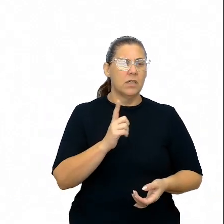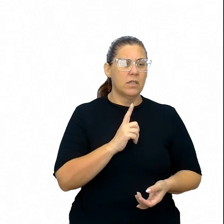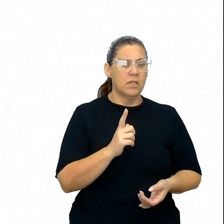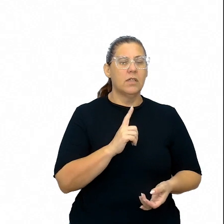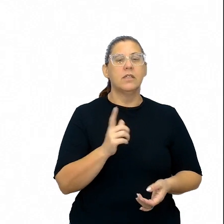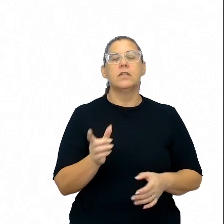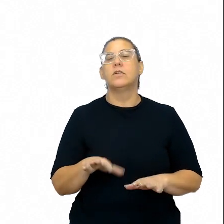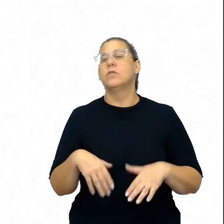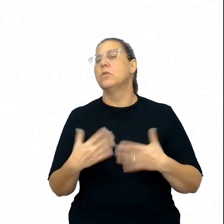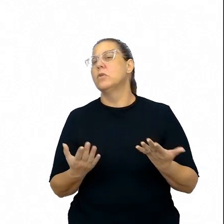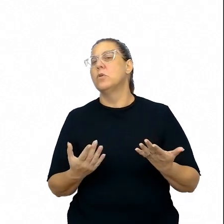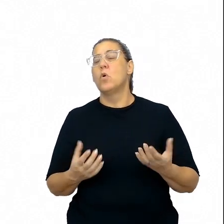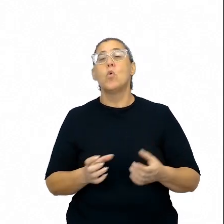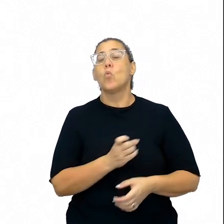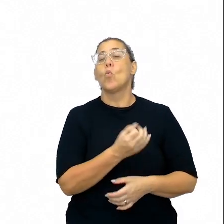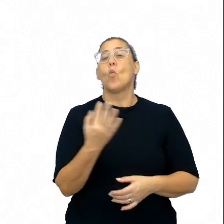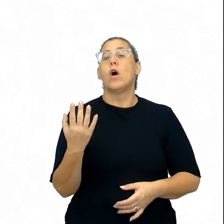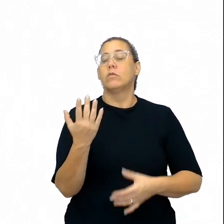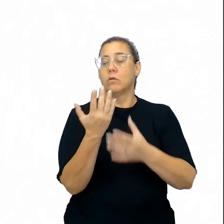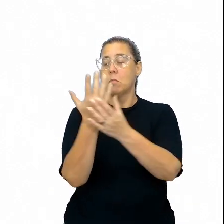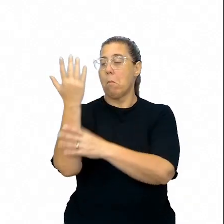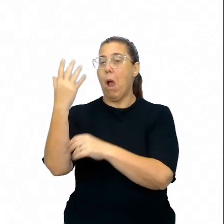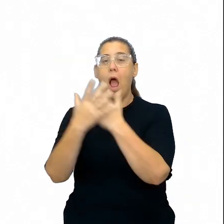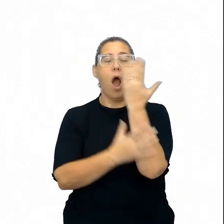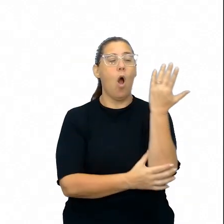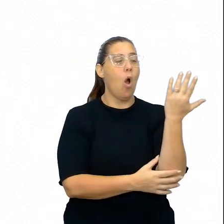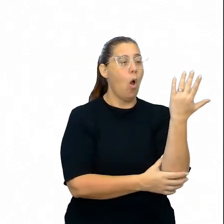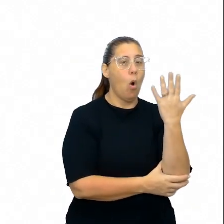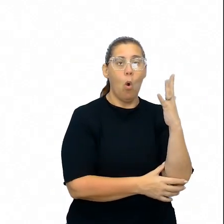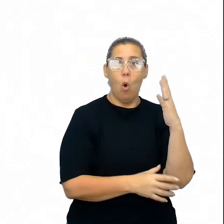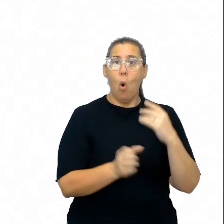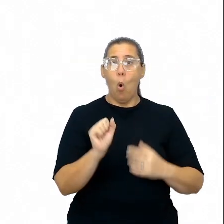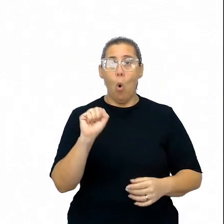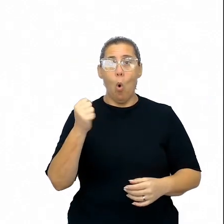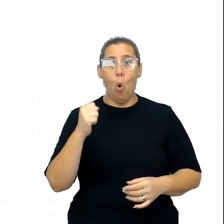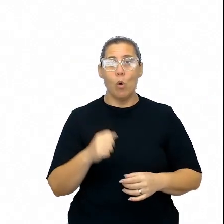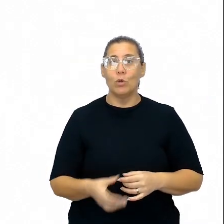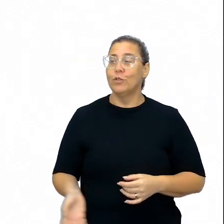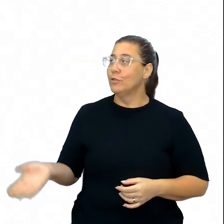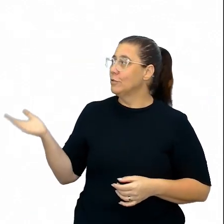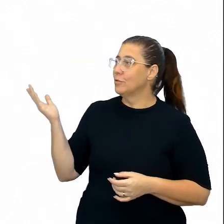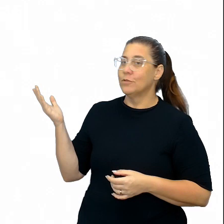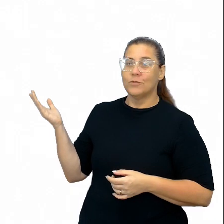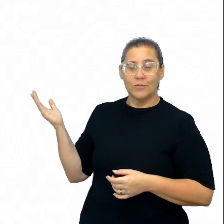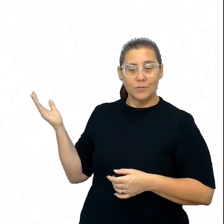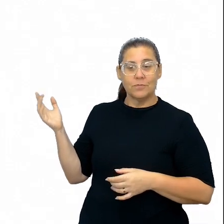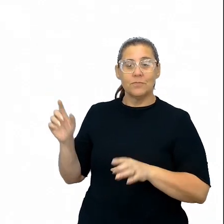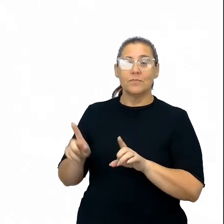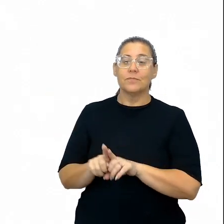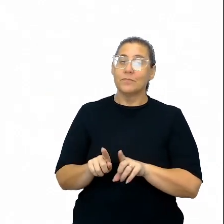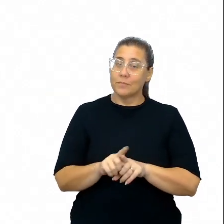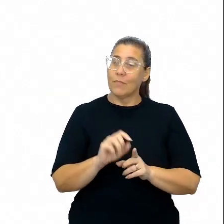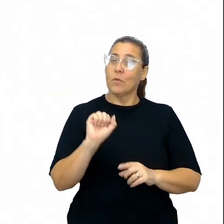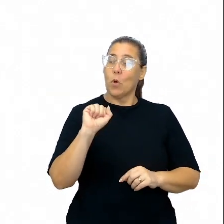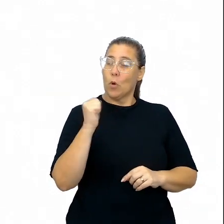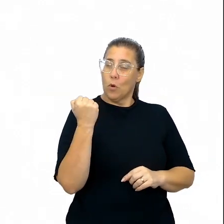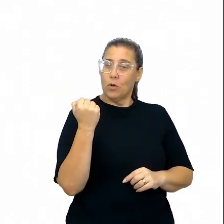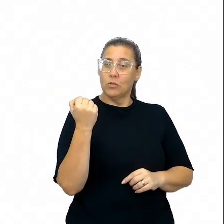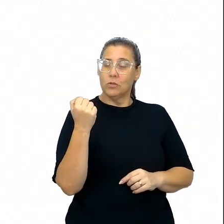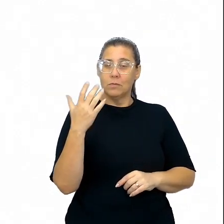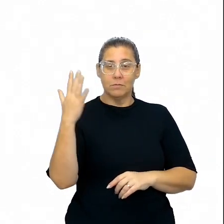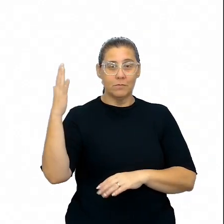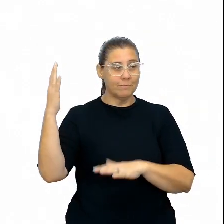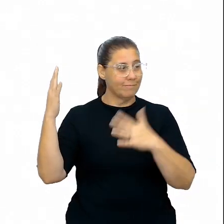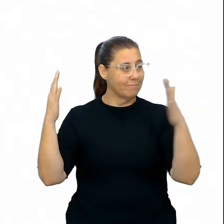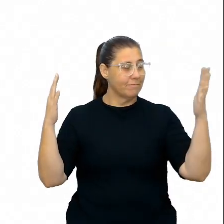aquele monte de braços. Fala, quantos braços? Ah, tinha 8 braços. Ah, então o octópodes deve ter a ver com octo, né? Com causa de 8. Aí alguns